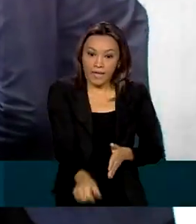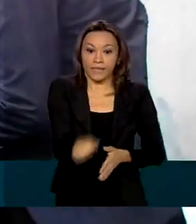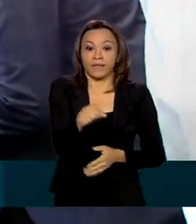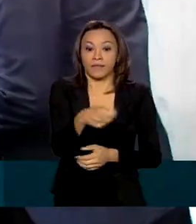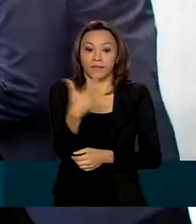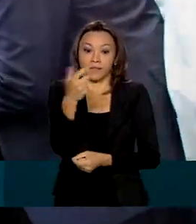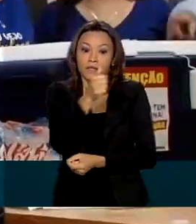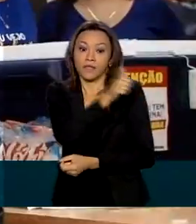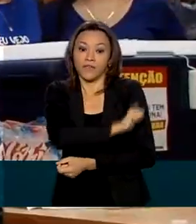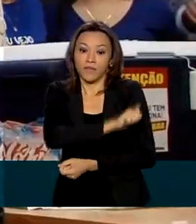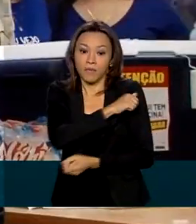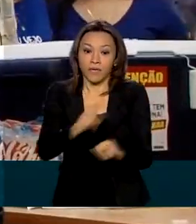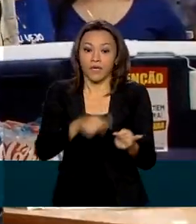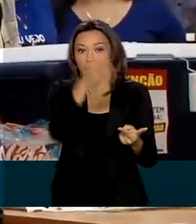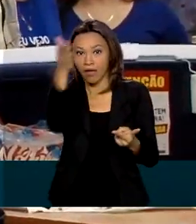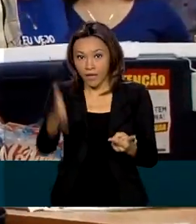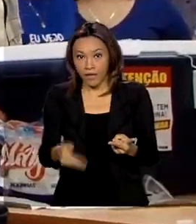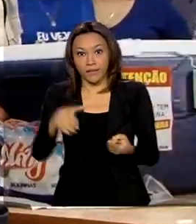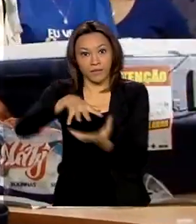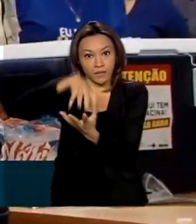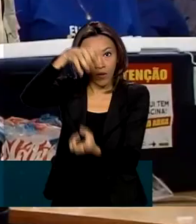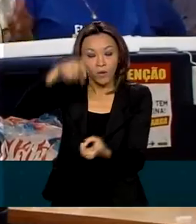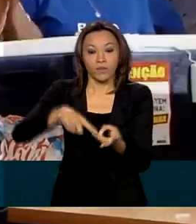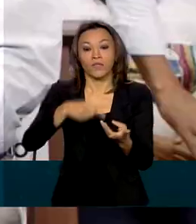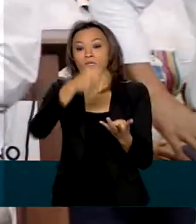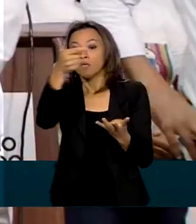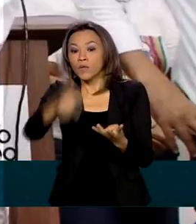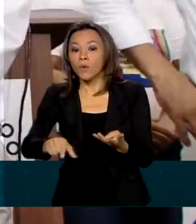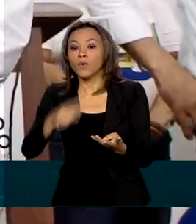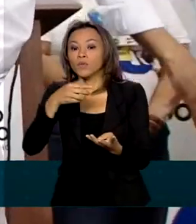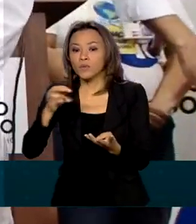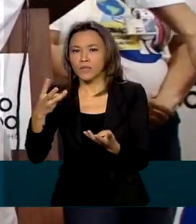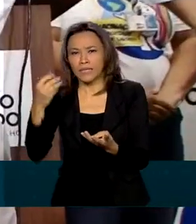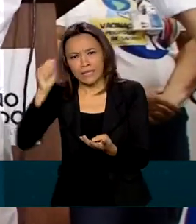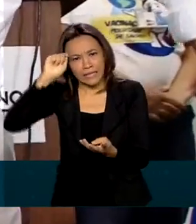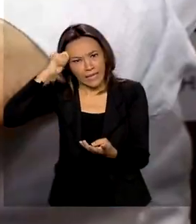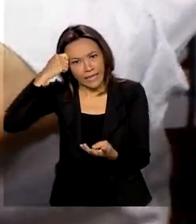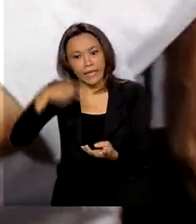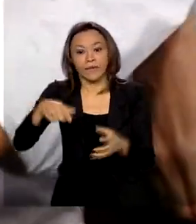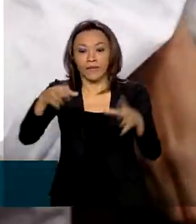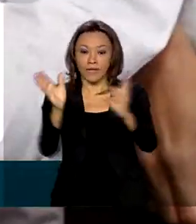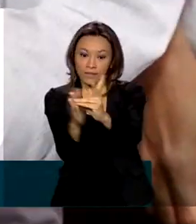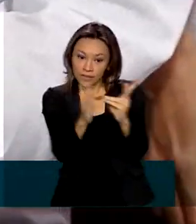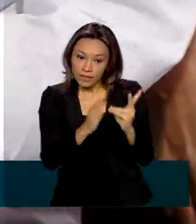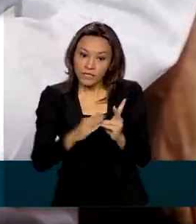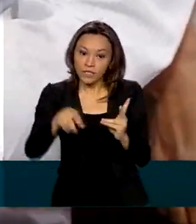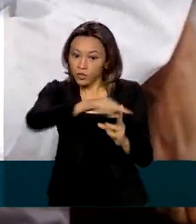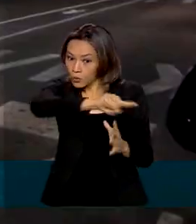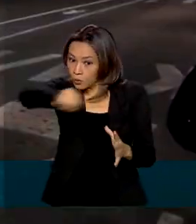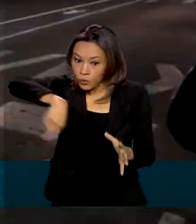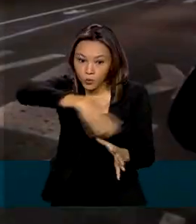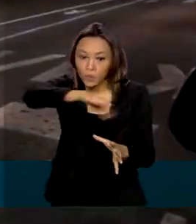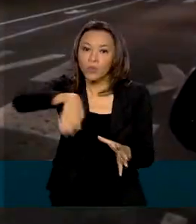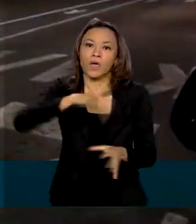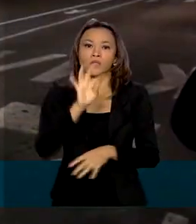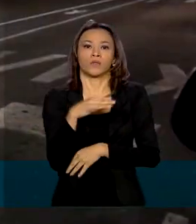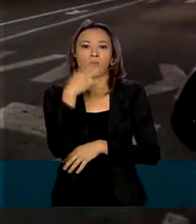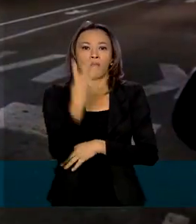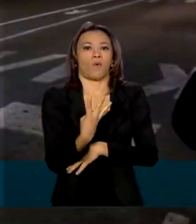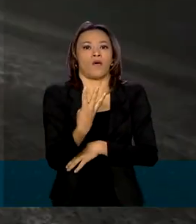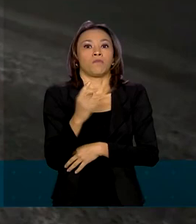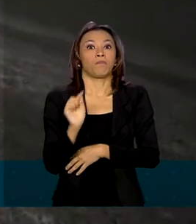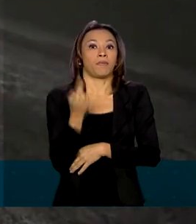uma idosa de 83 um médico de 30 todos os negros e uma índia do povo tu chá de 31 anos foram as quatro